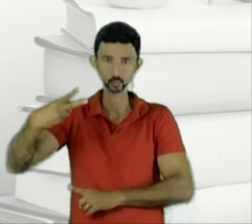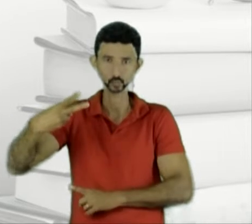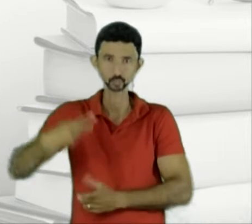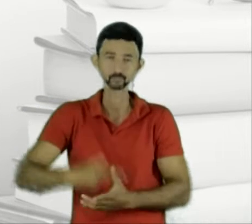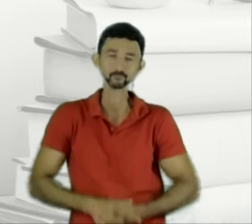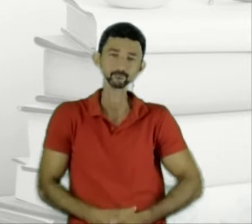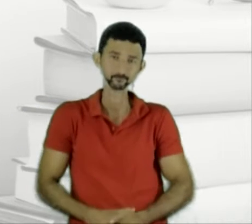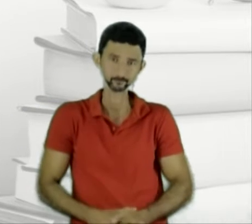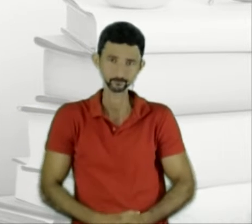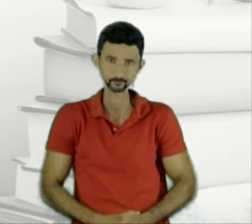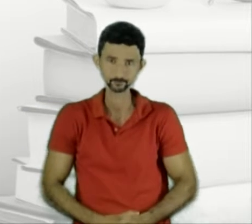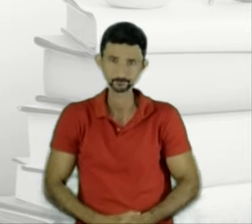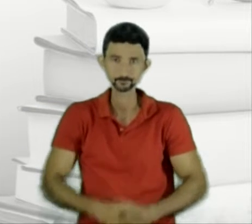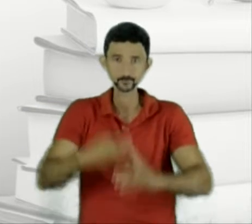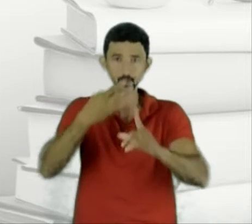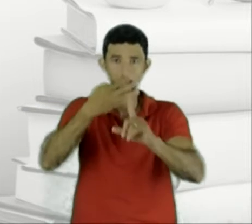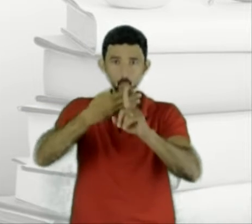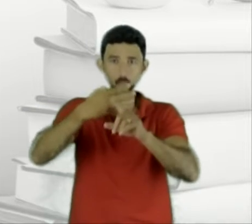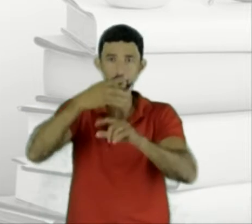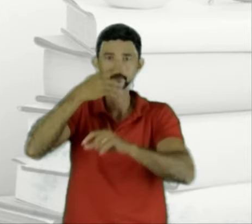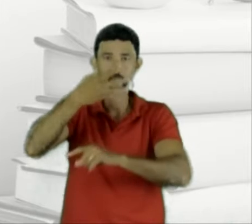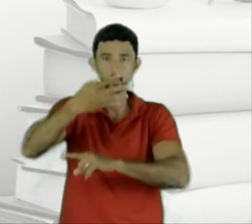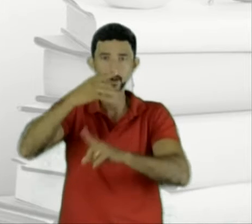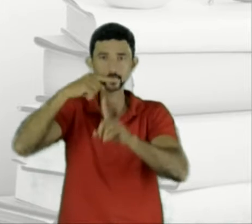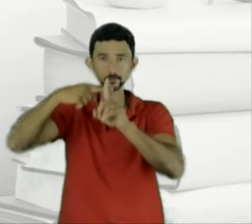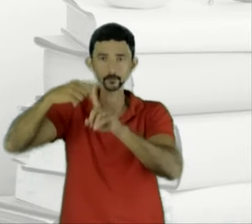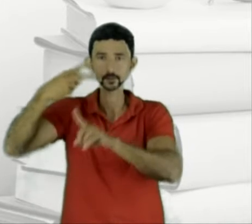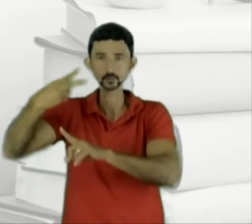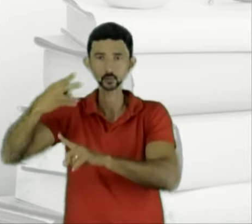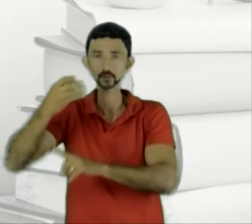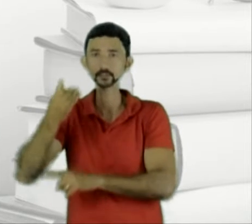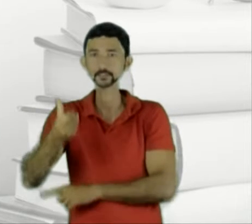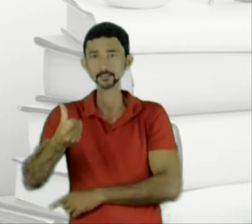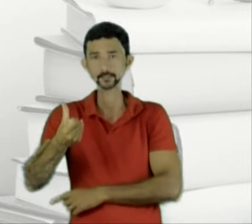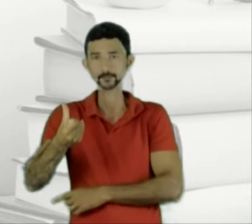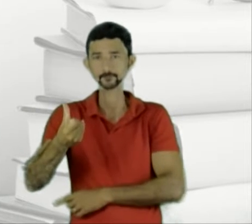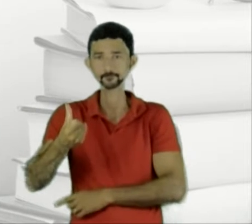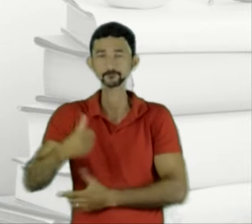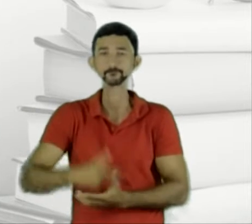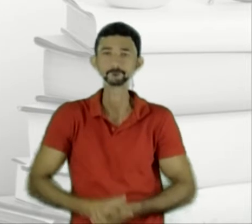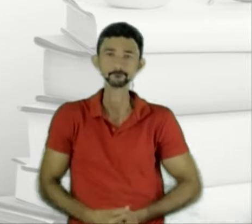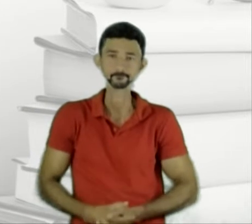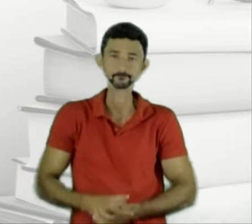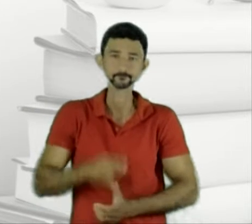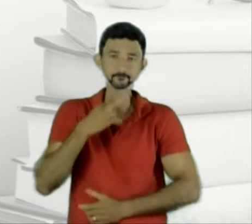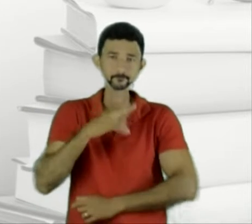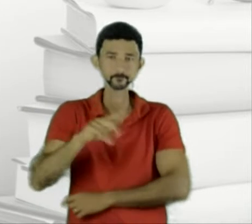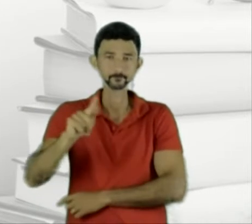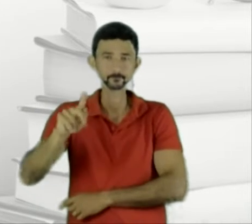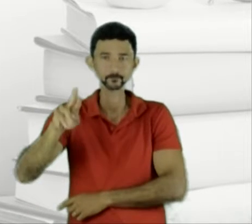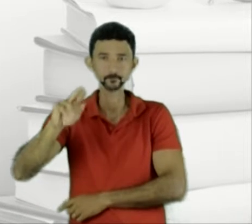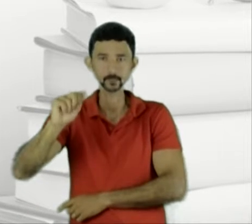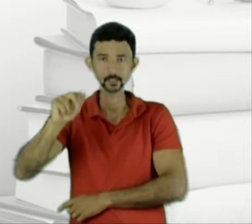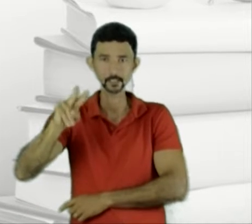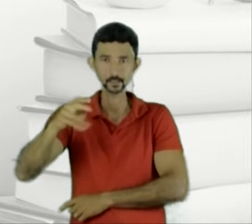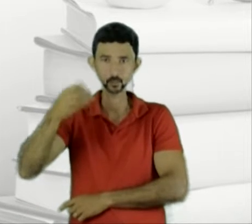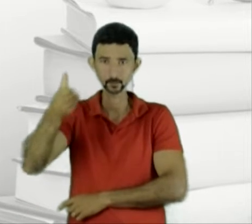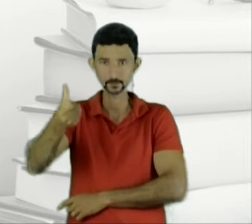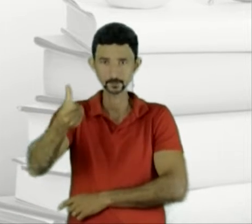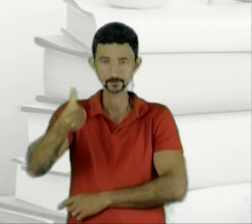y. 4 mais 2 dá 6. Então, a gente diz que esse monômio tem o grau